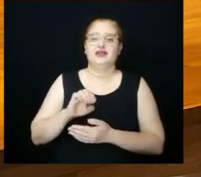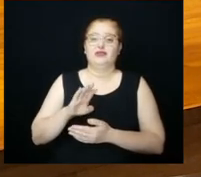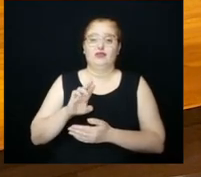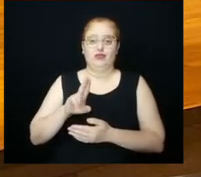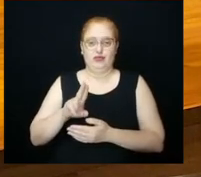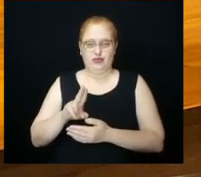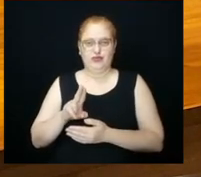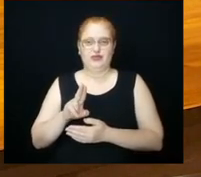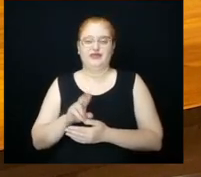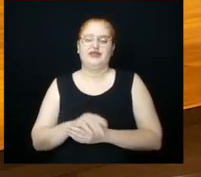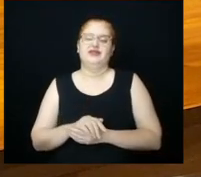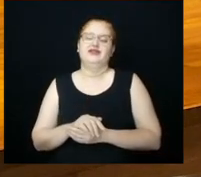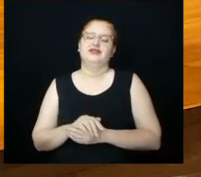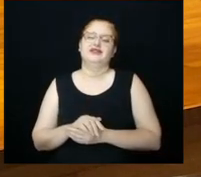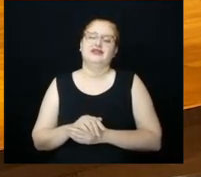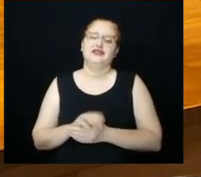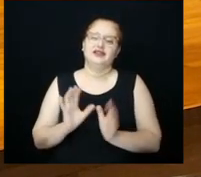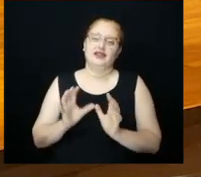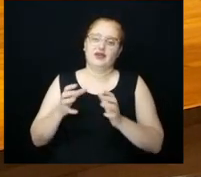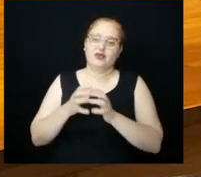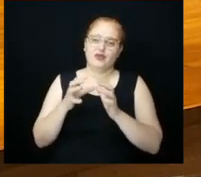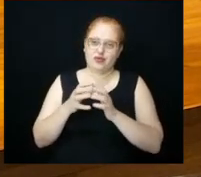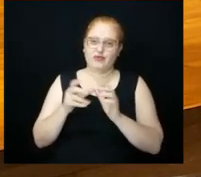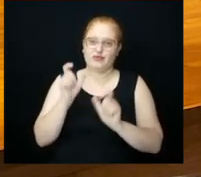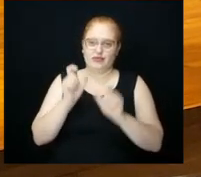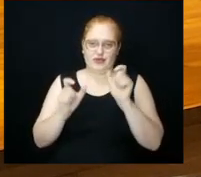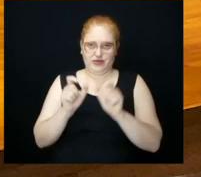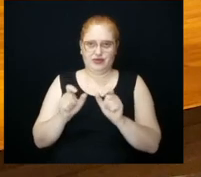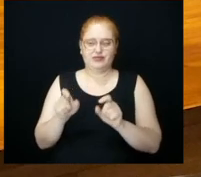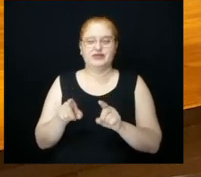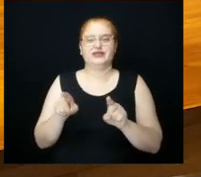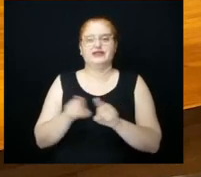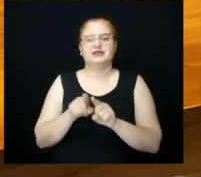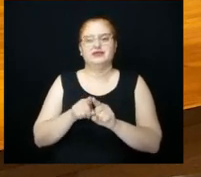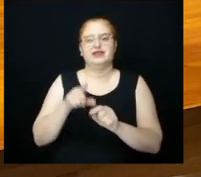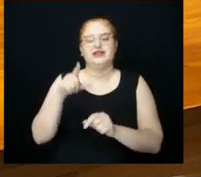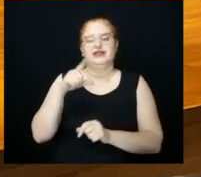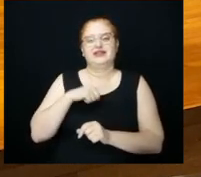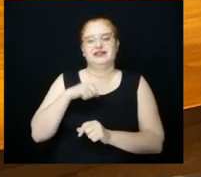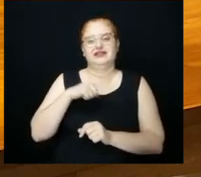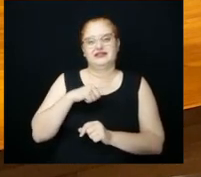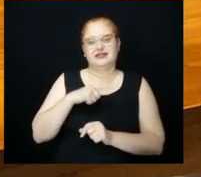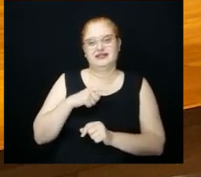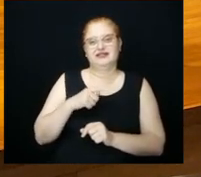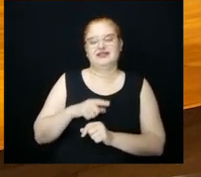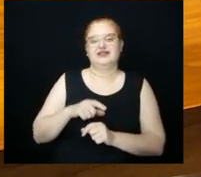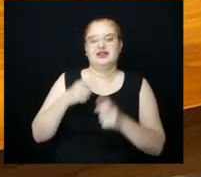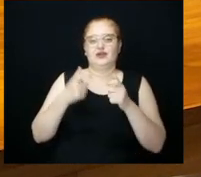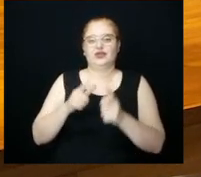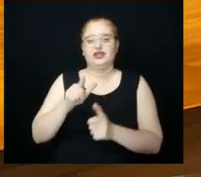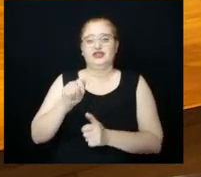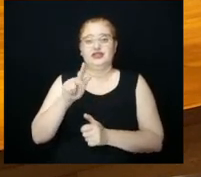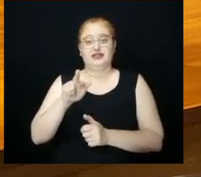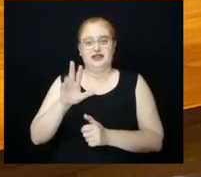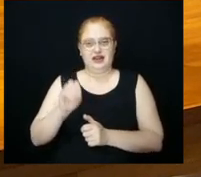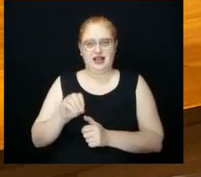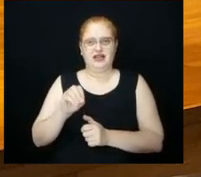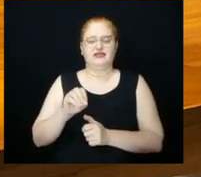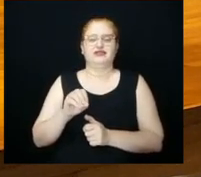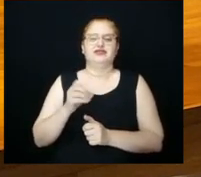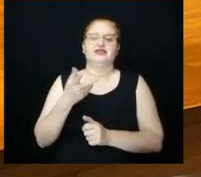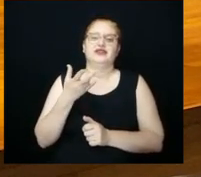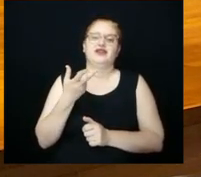relativa à língua Ibo também, e Leque é um local no distrito de Lagos. E ela vai construindo esse